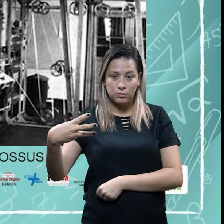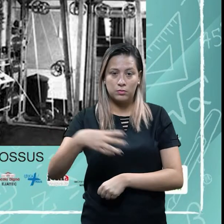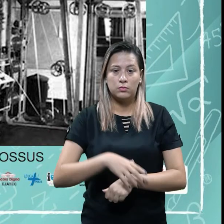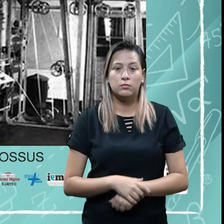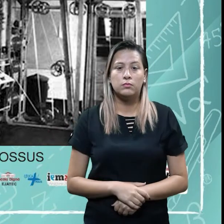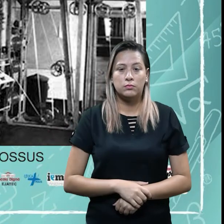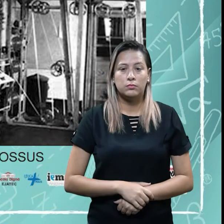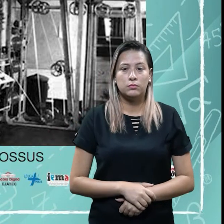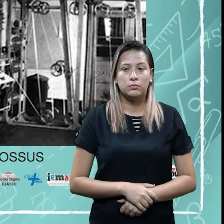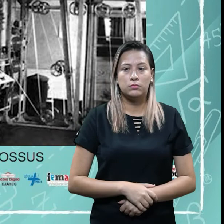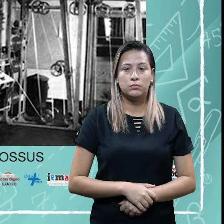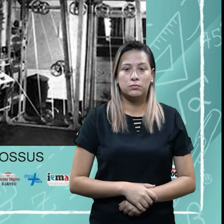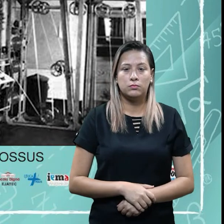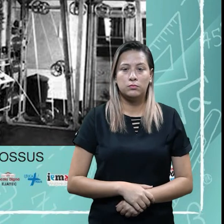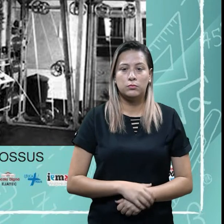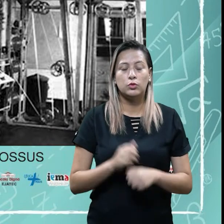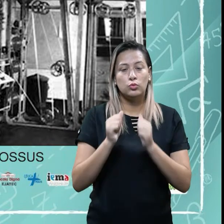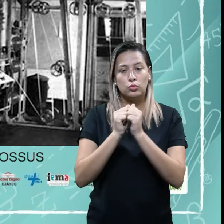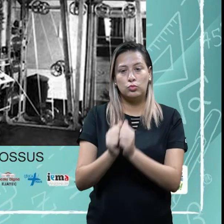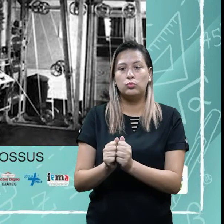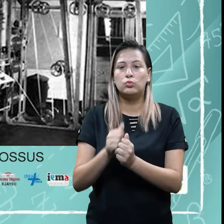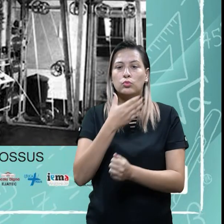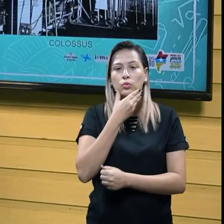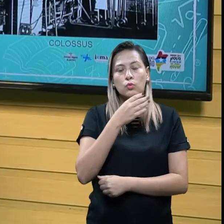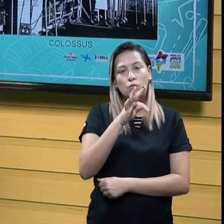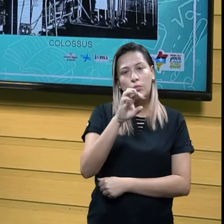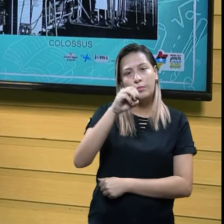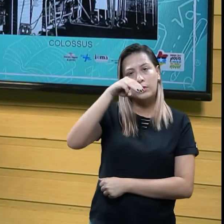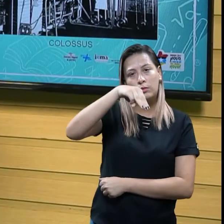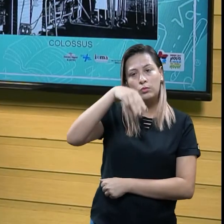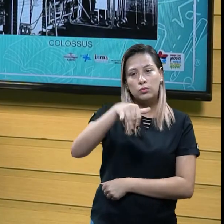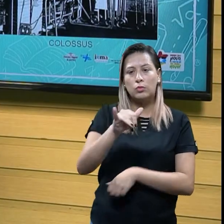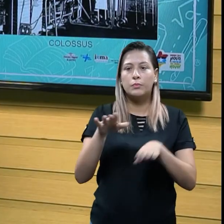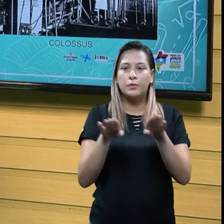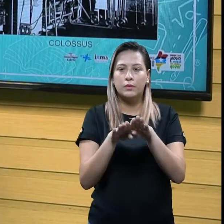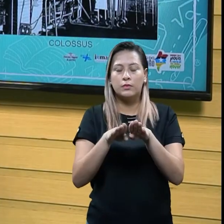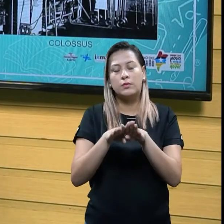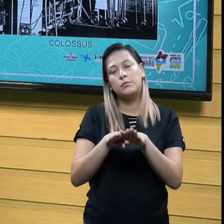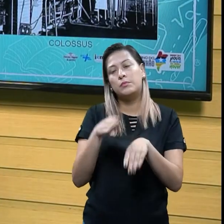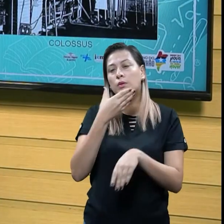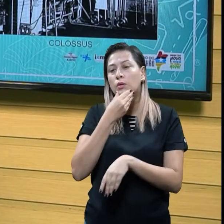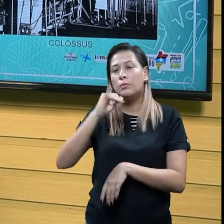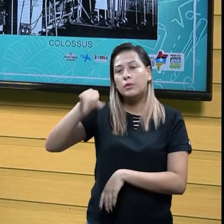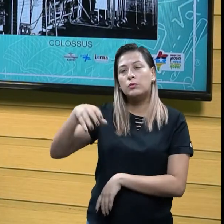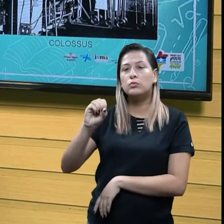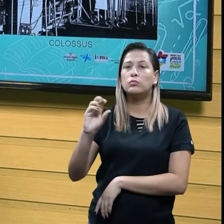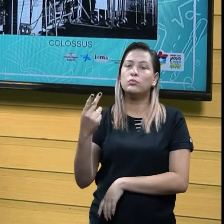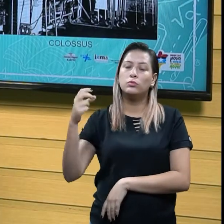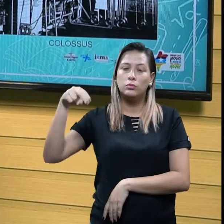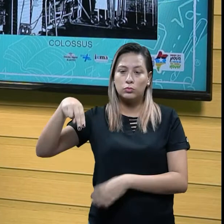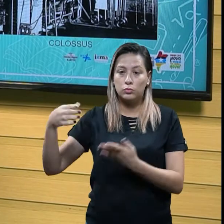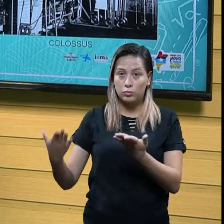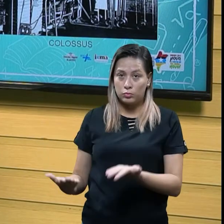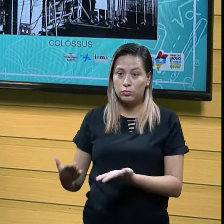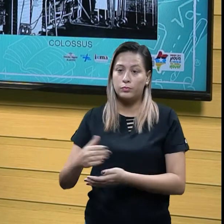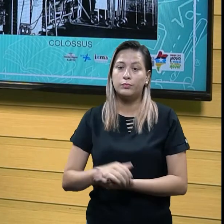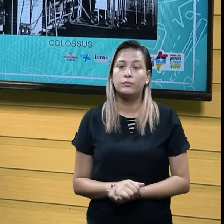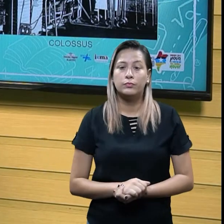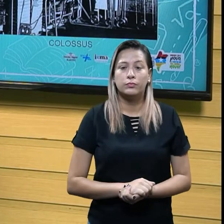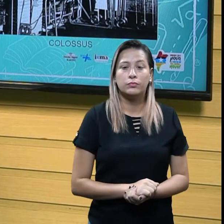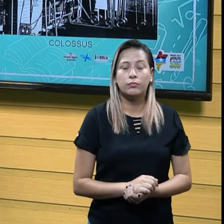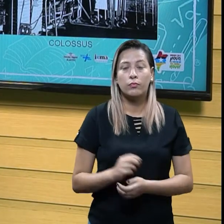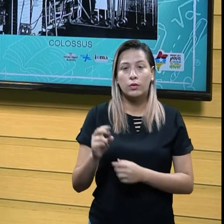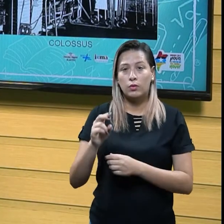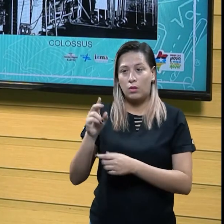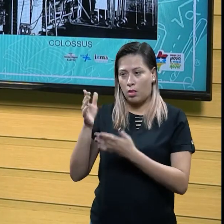Neumann. O Colossus. O Colossus ele tinha como objetivo decodificar essas